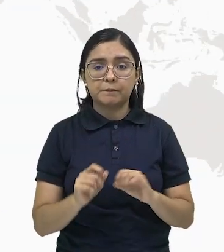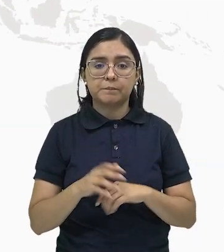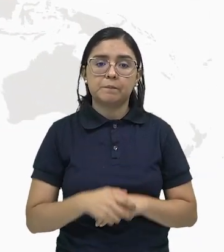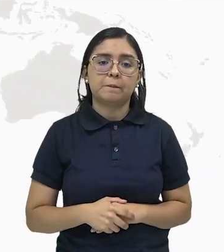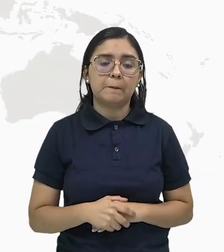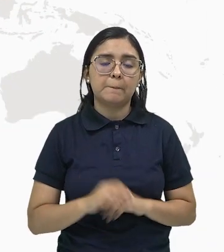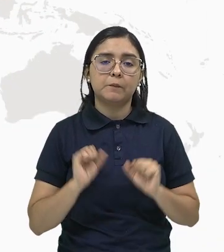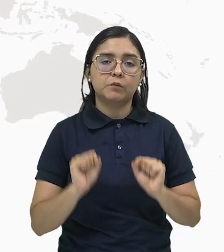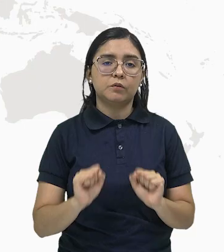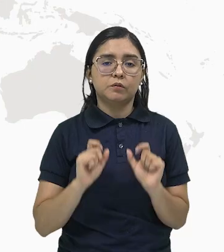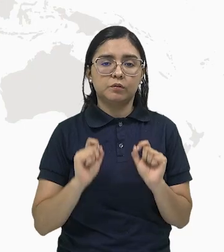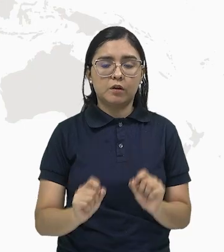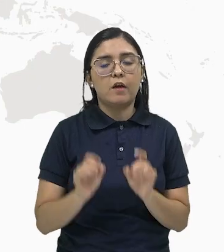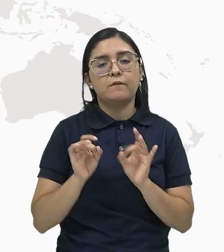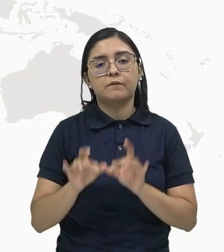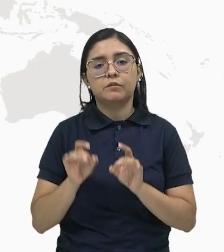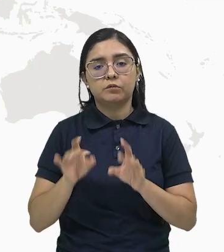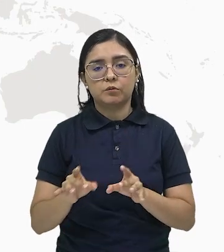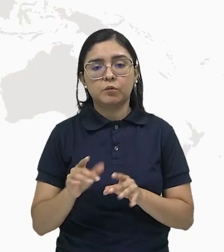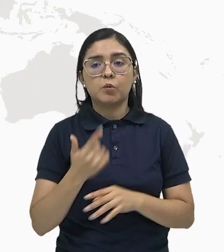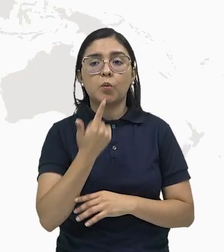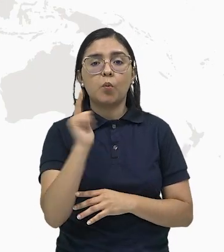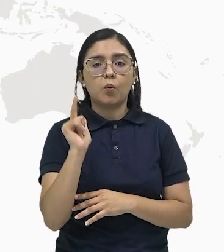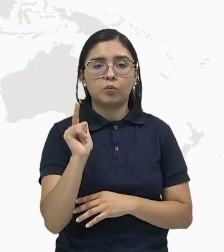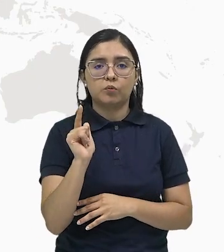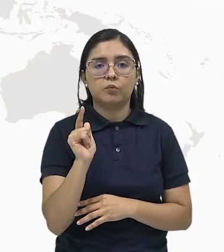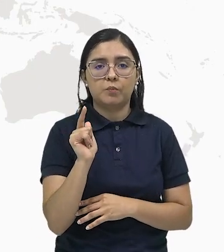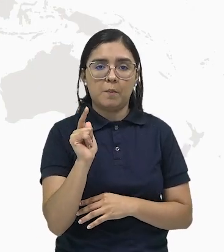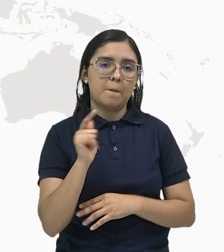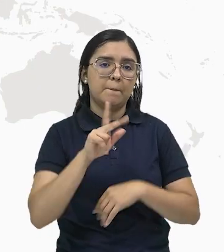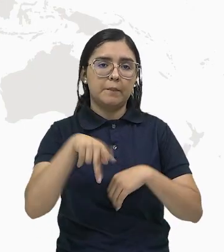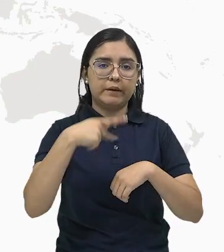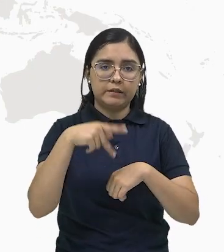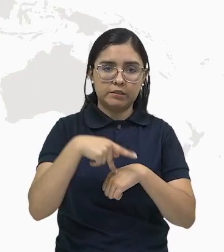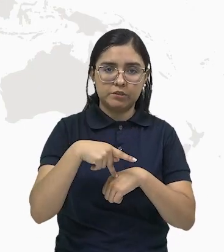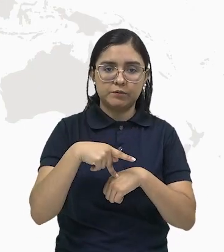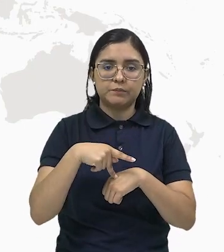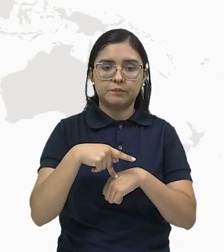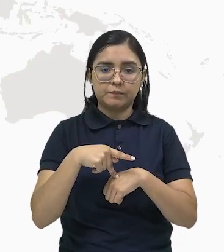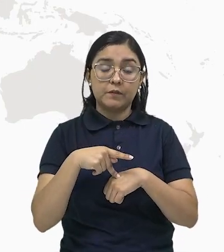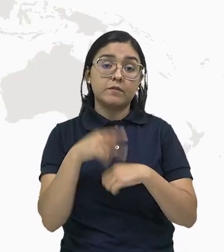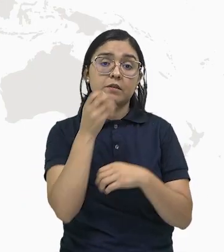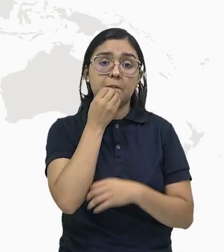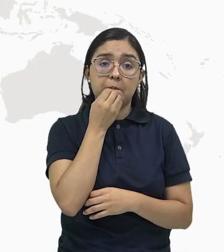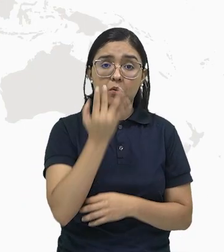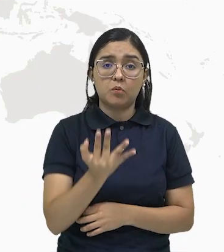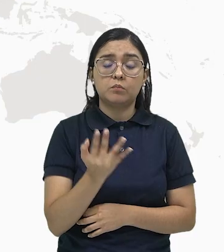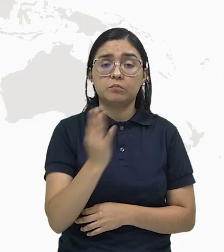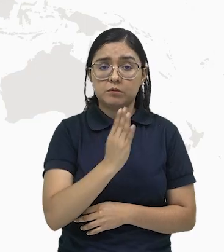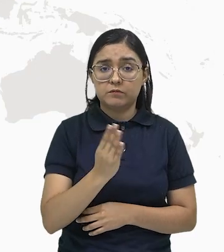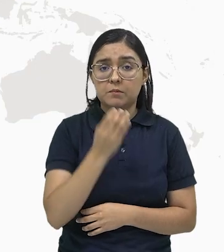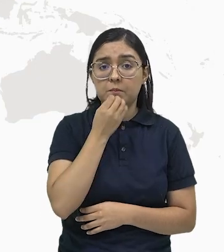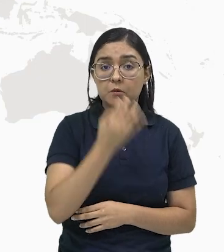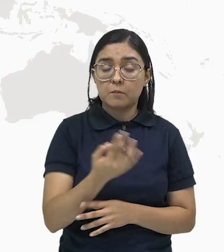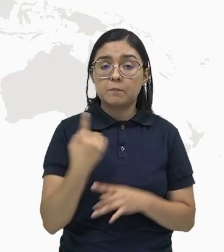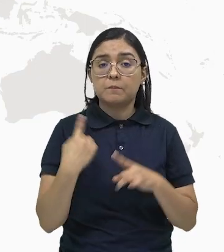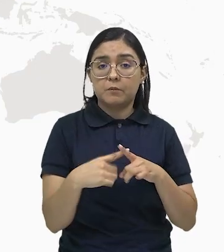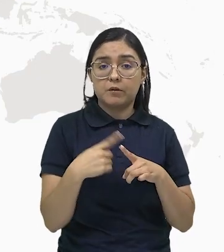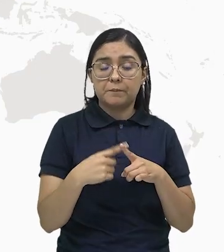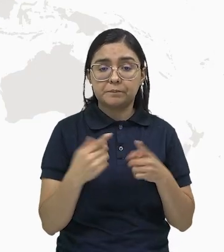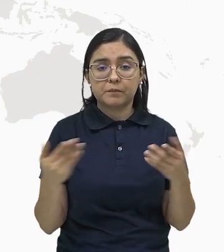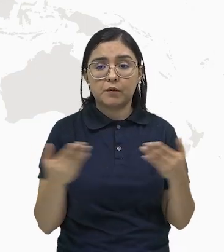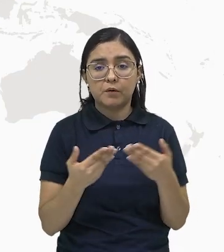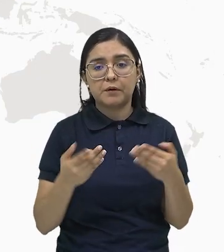gente poder comercializar com outro país, o que para a gente vai ser muito bom. Por quê? Porque agora vai